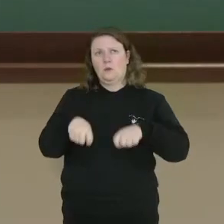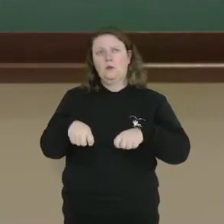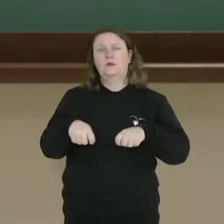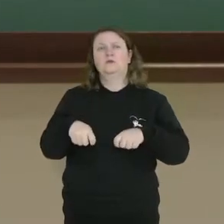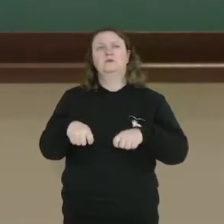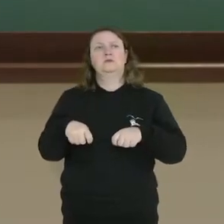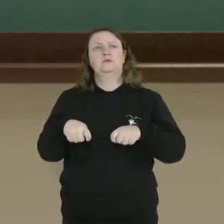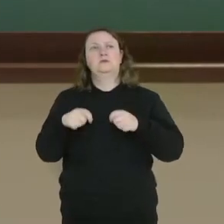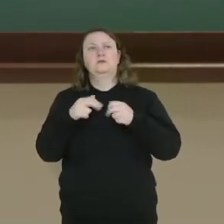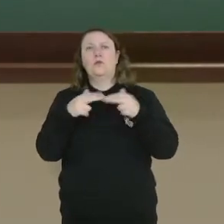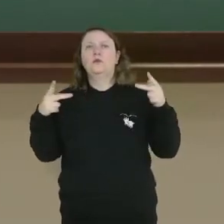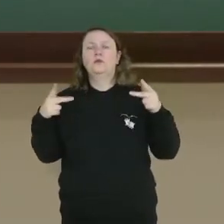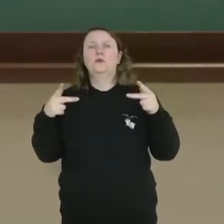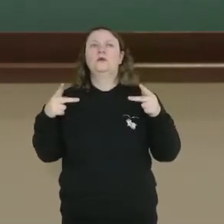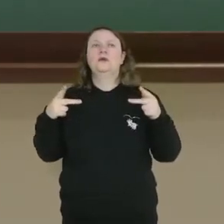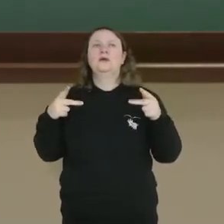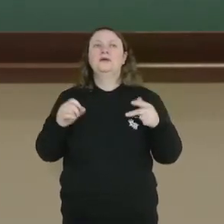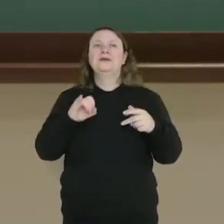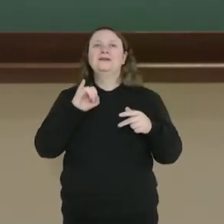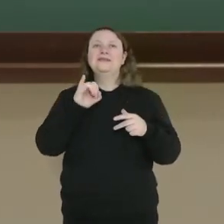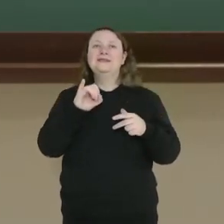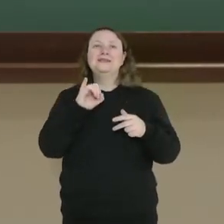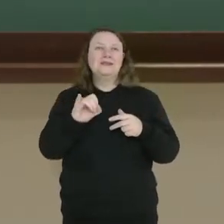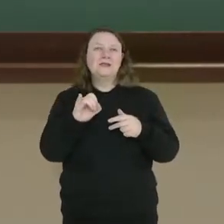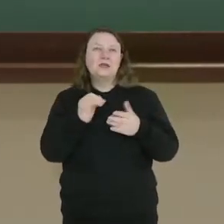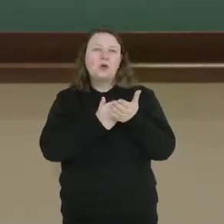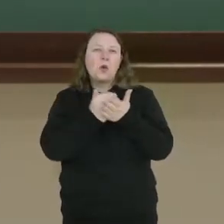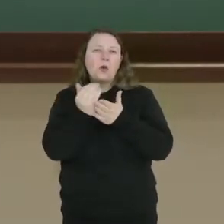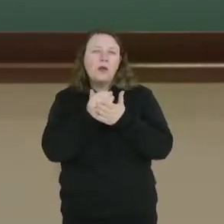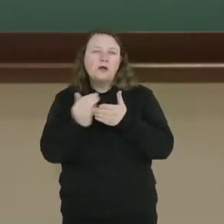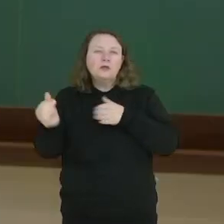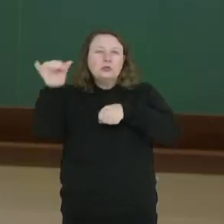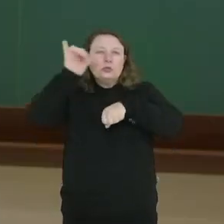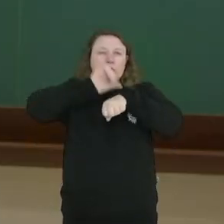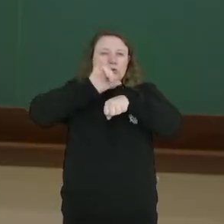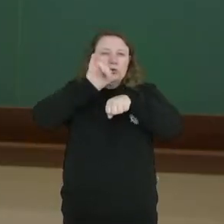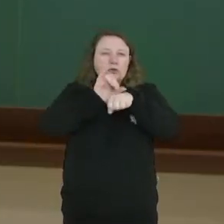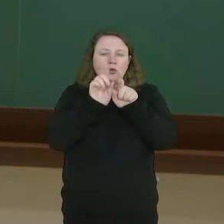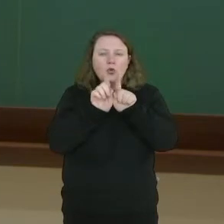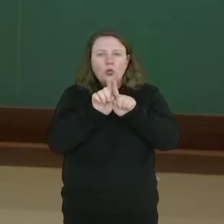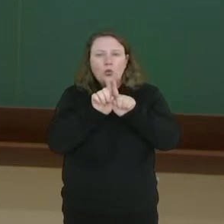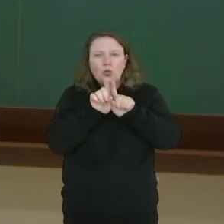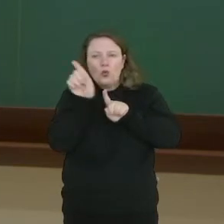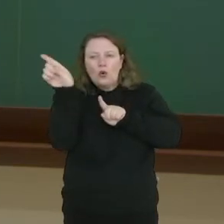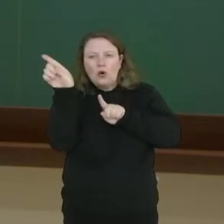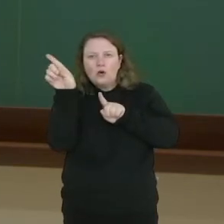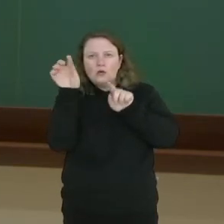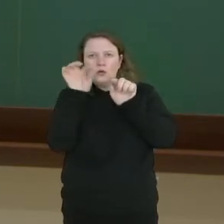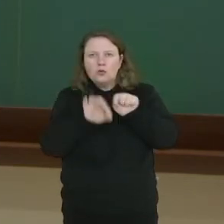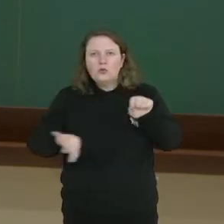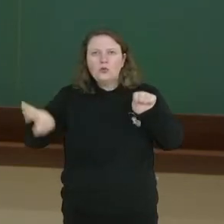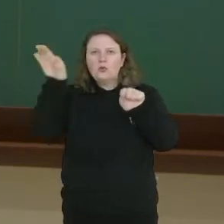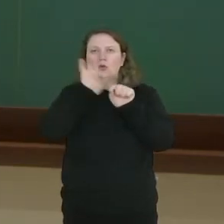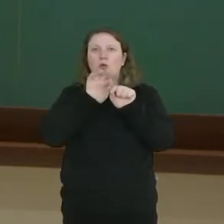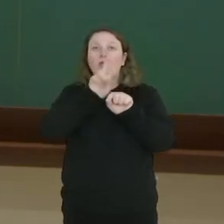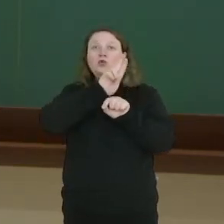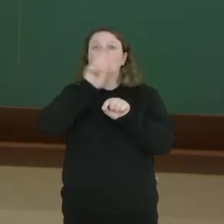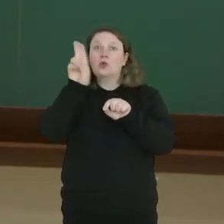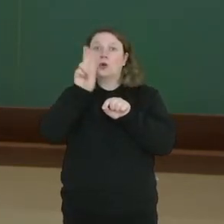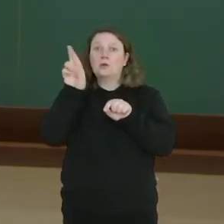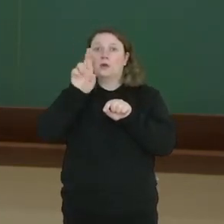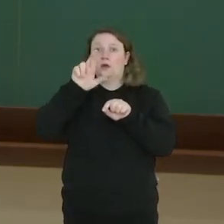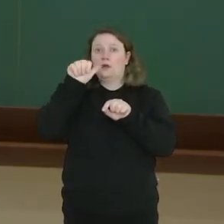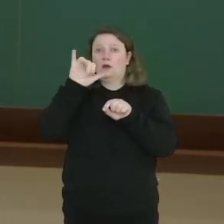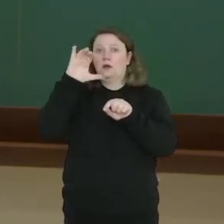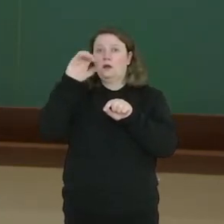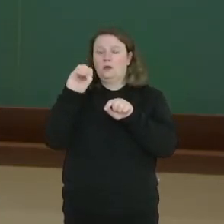inclinação. Agora, aquele que parte exatamente do centro para a extremidade se chama raio, tem um nome.